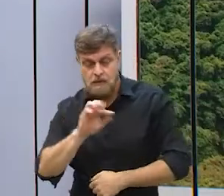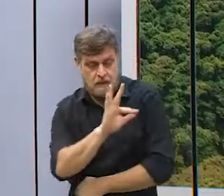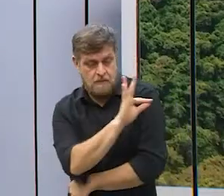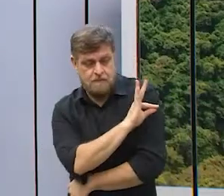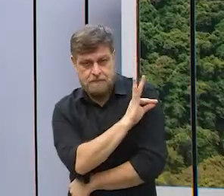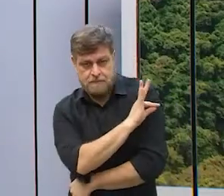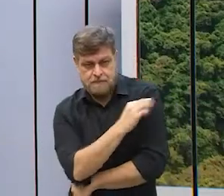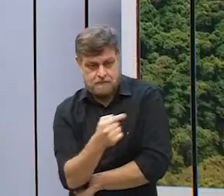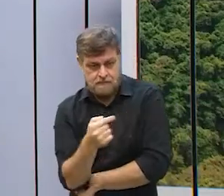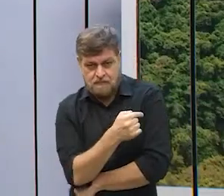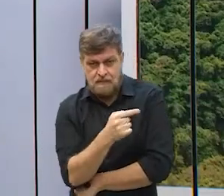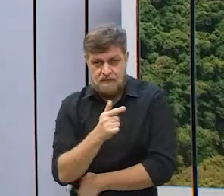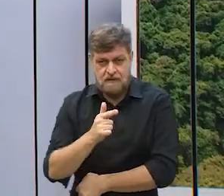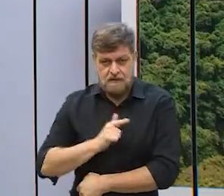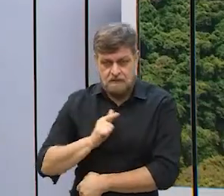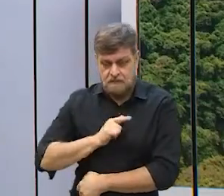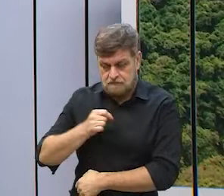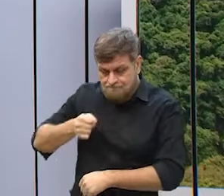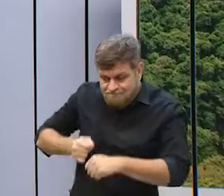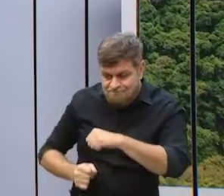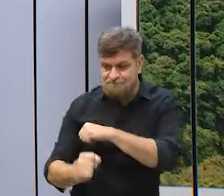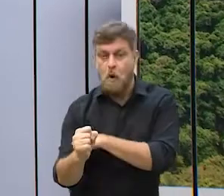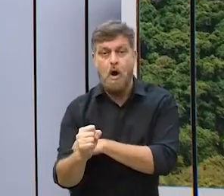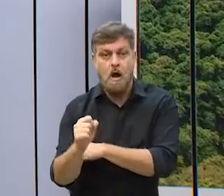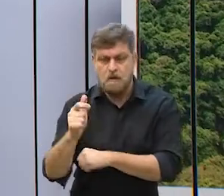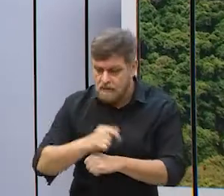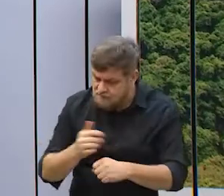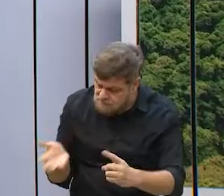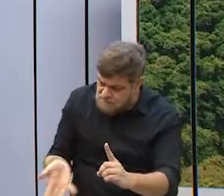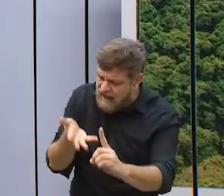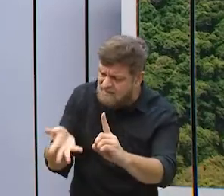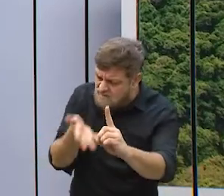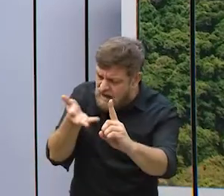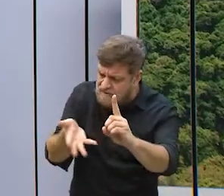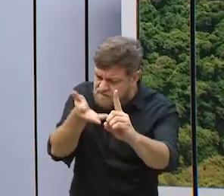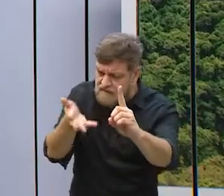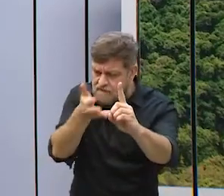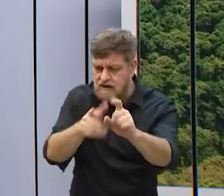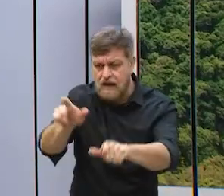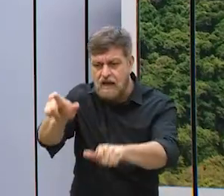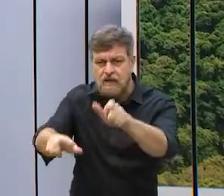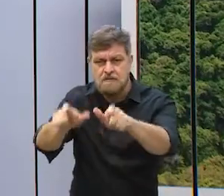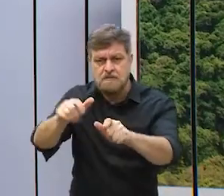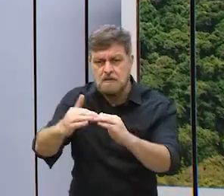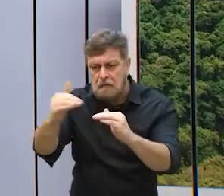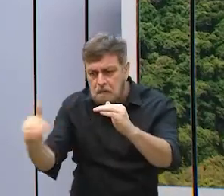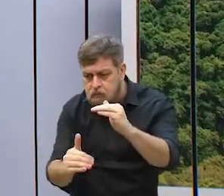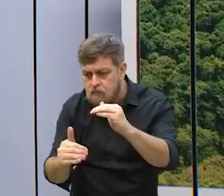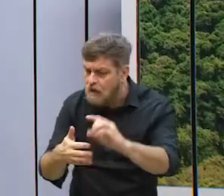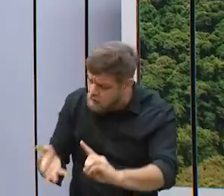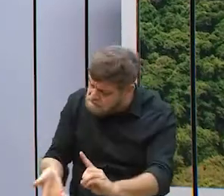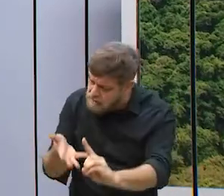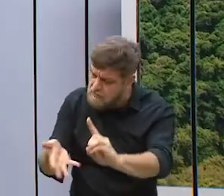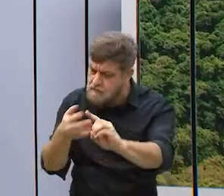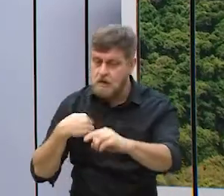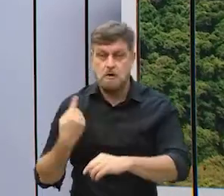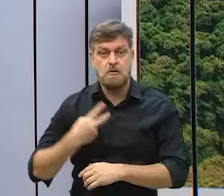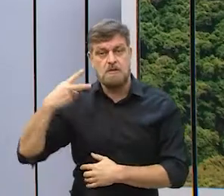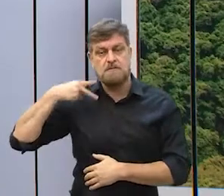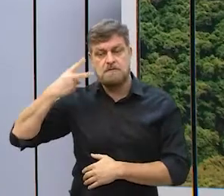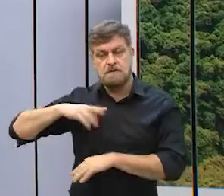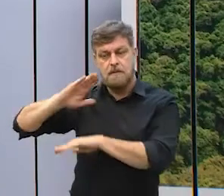seja este que pega pela mão e puxa para cima os seus moradores. E nós, enquanto vereadores,